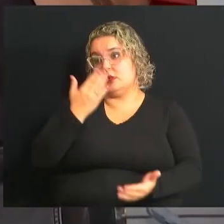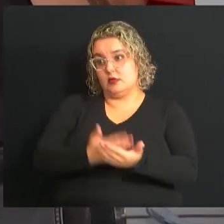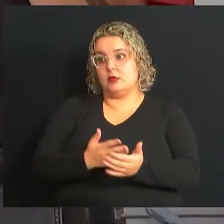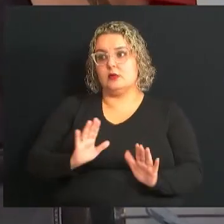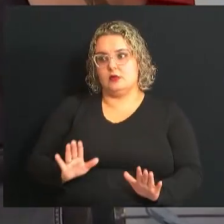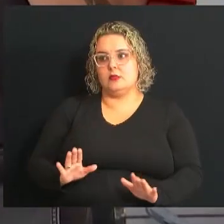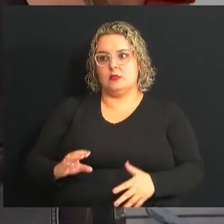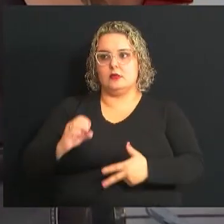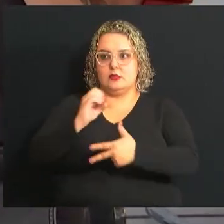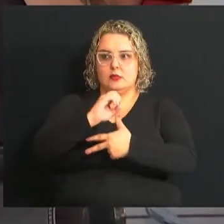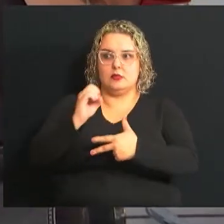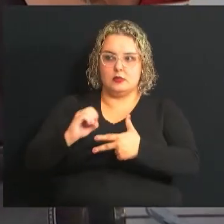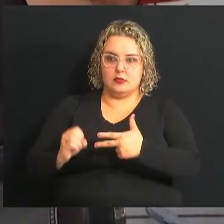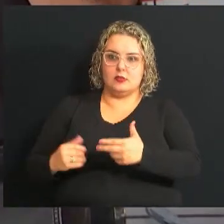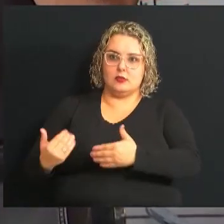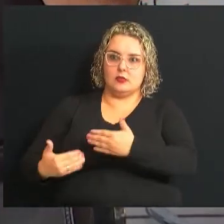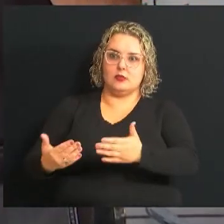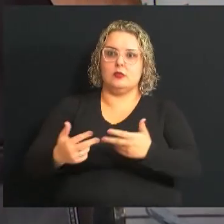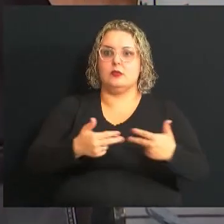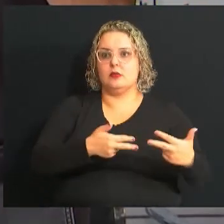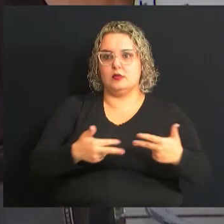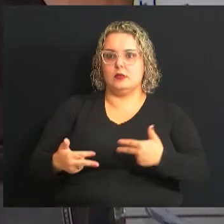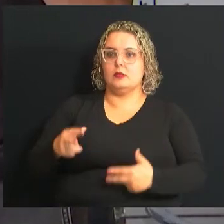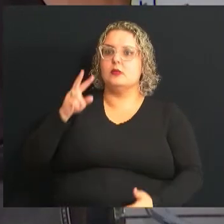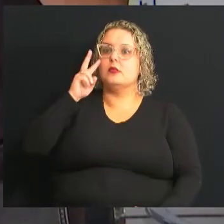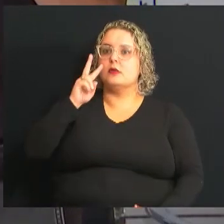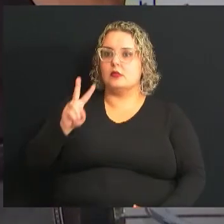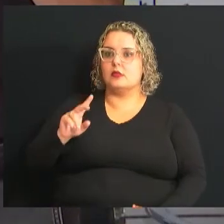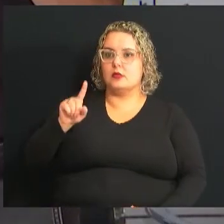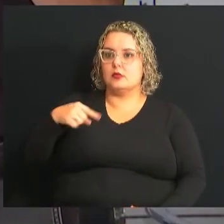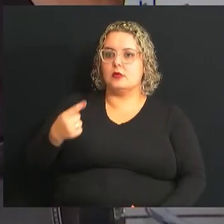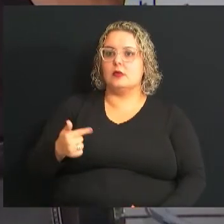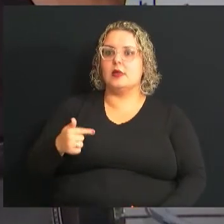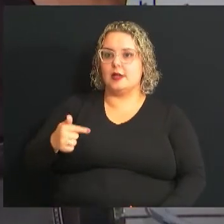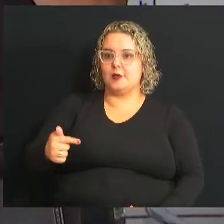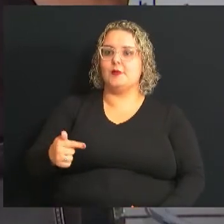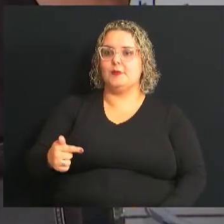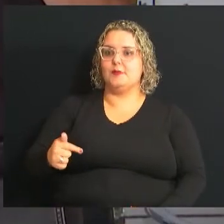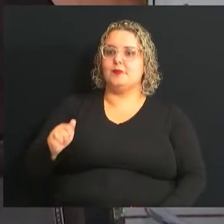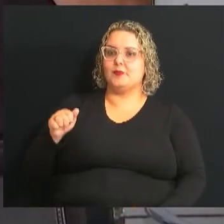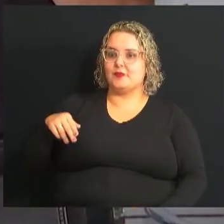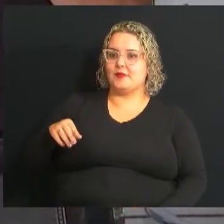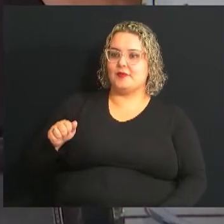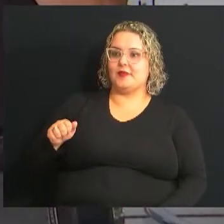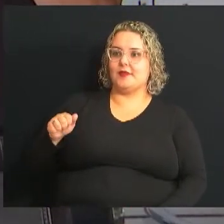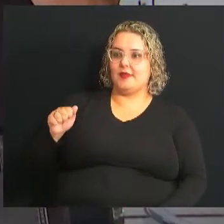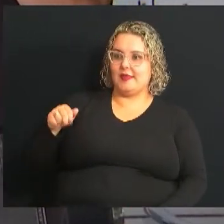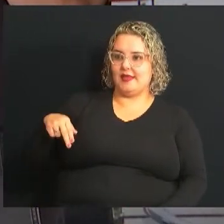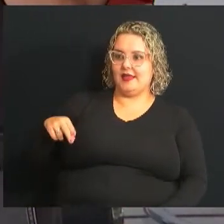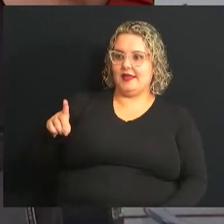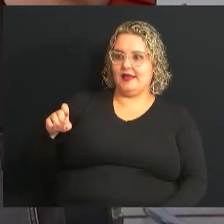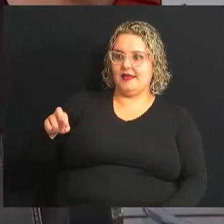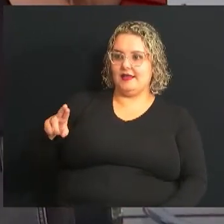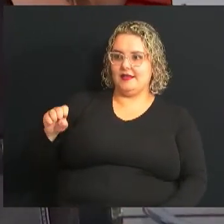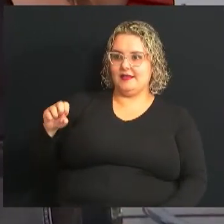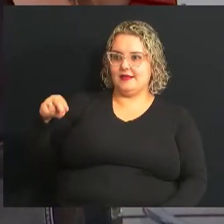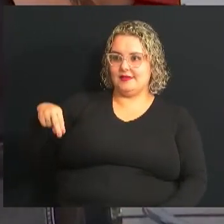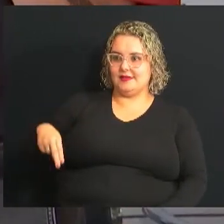vai manter esse padrão. Vamos ver na próxima semana se o Anderson acertou aí. Ixi, tô perdido.